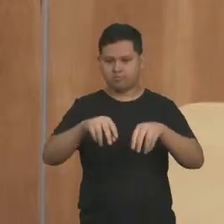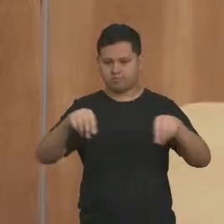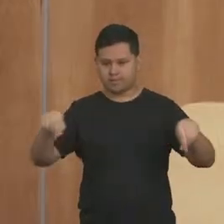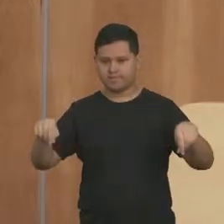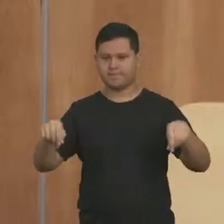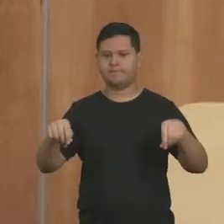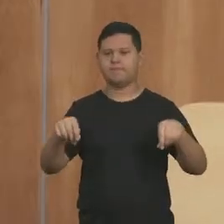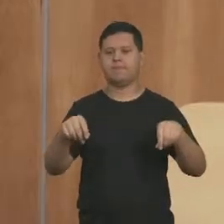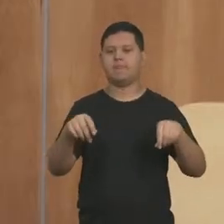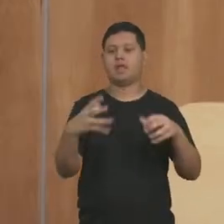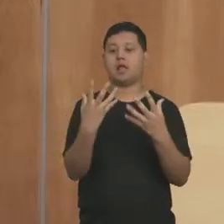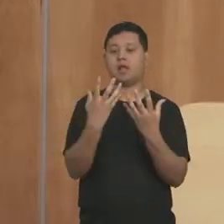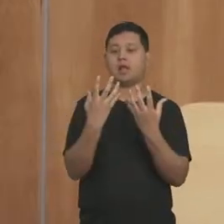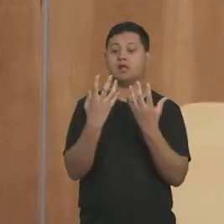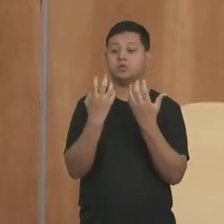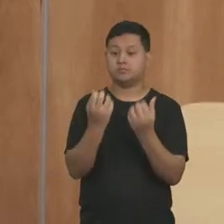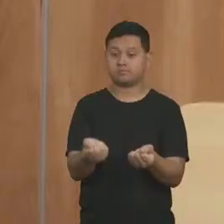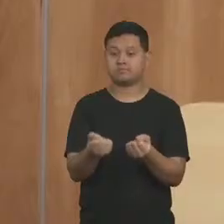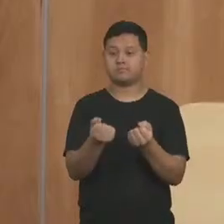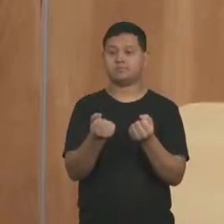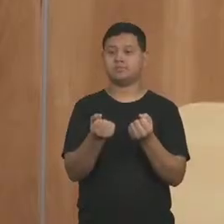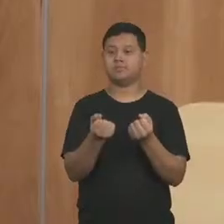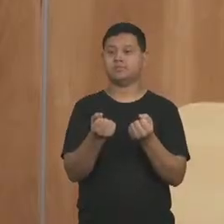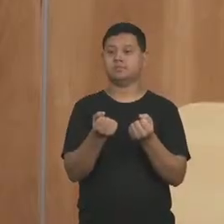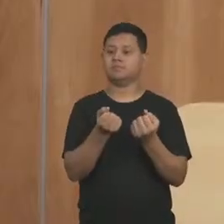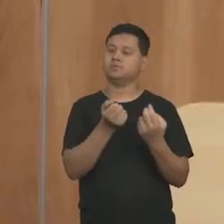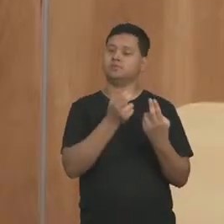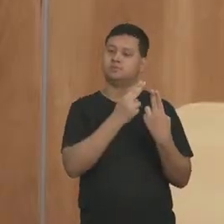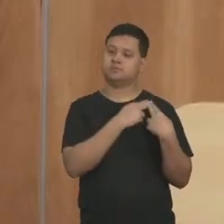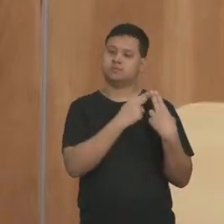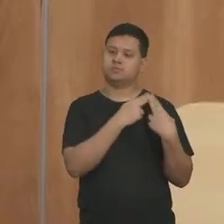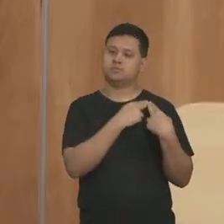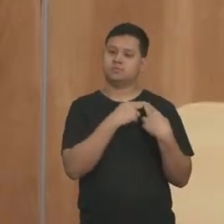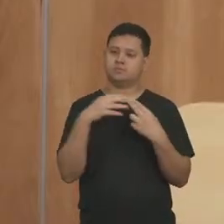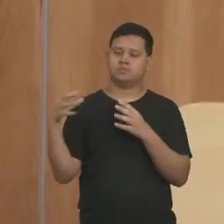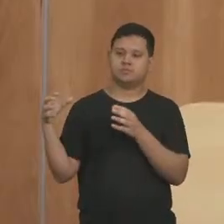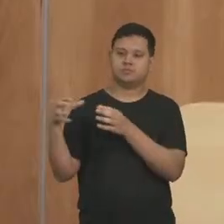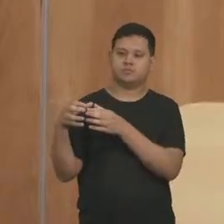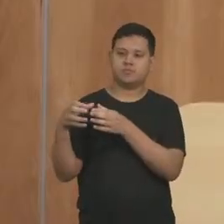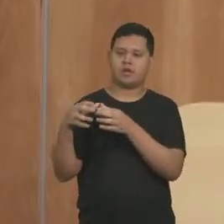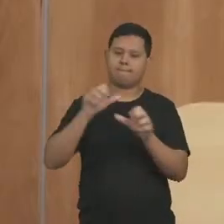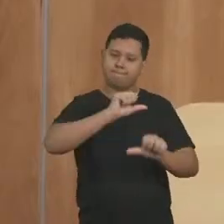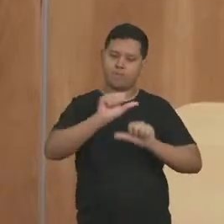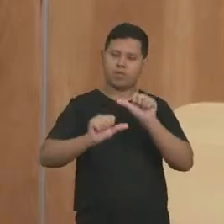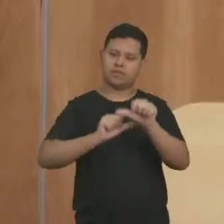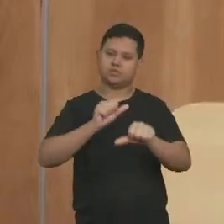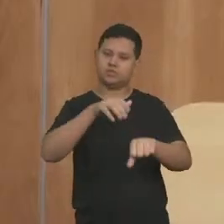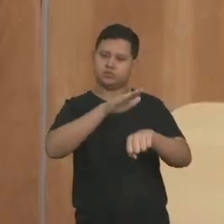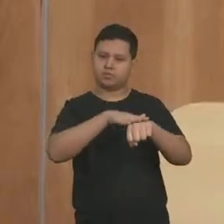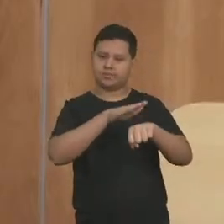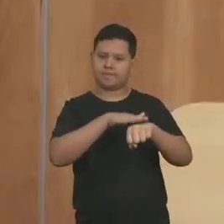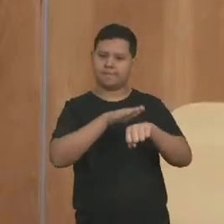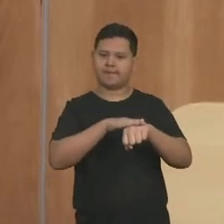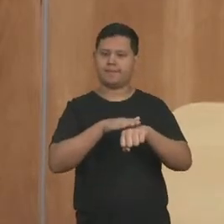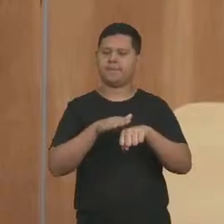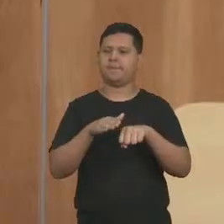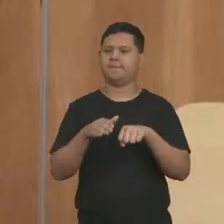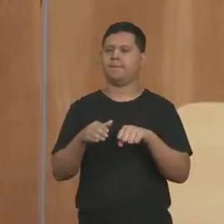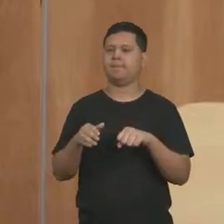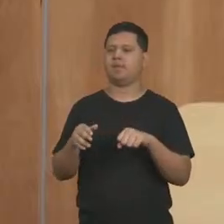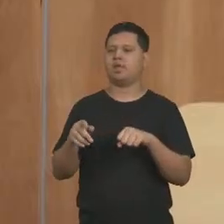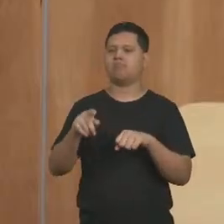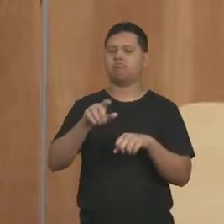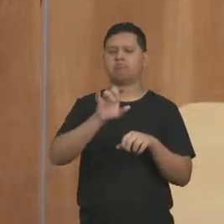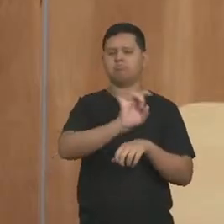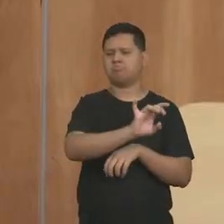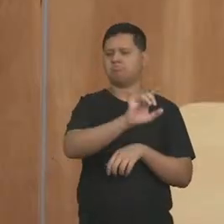Assumir o compromisso com a conversão integral. Então, uma conversão é mudança de atitude, seja em todos os campos que permeiam o ser